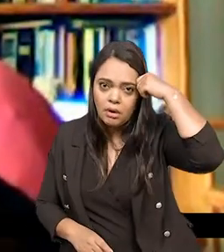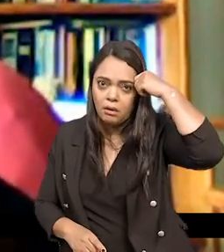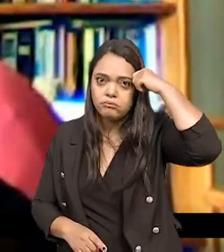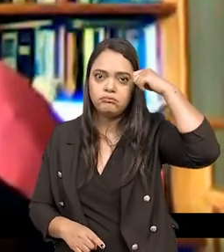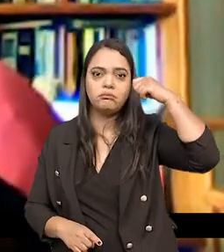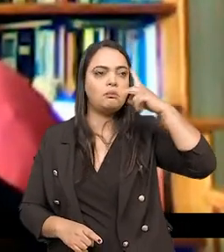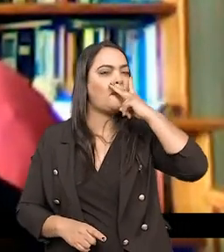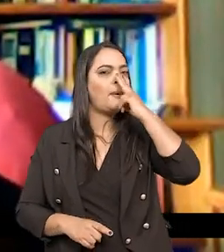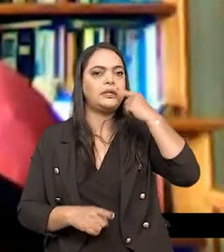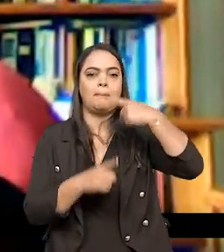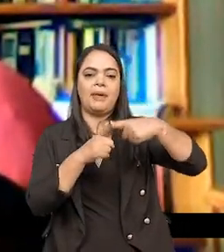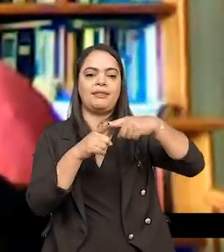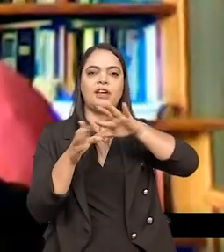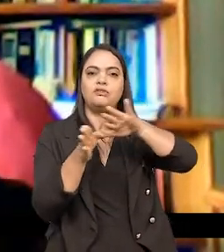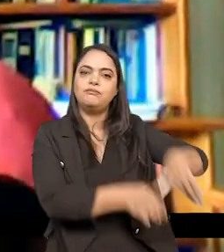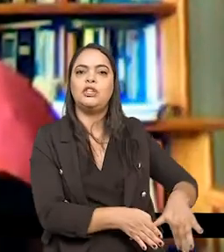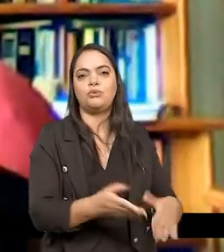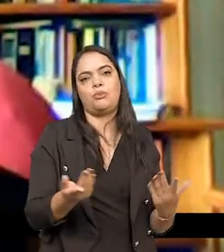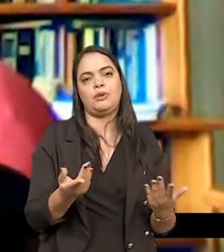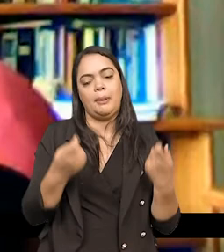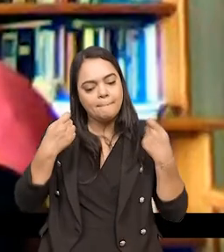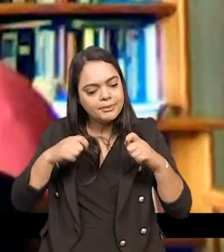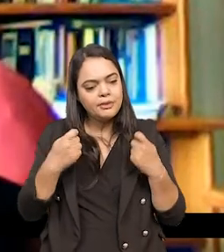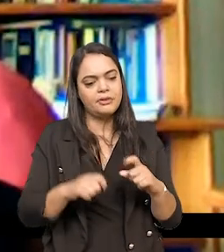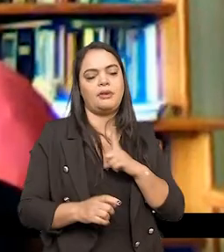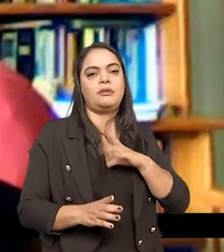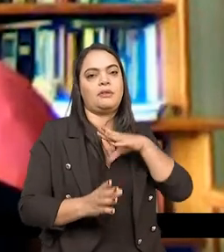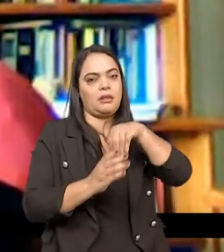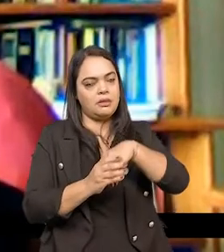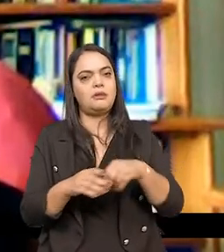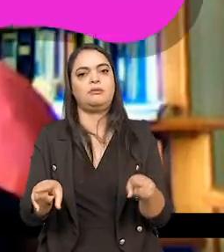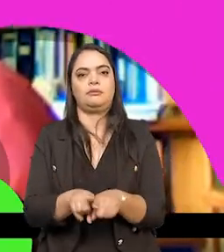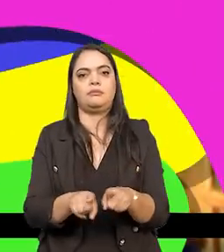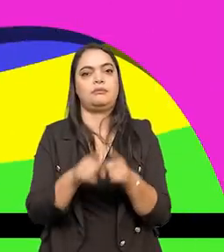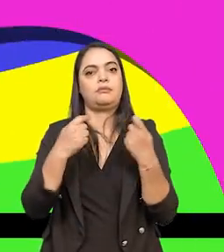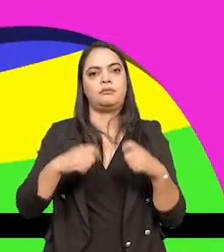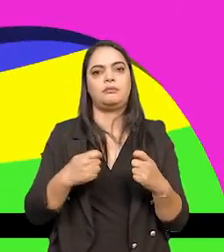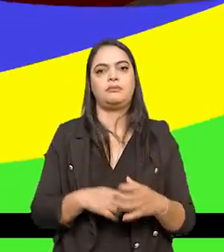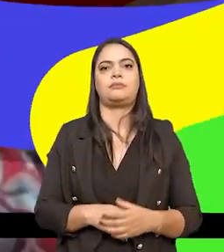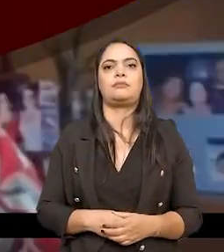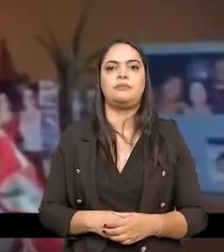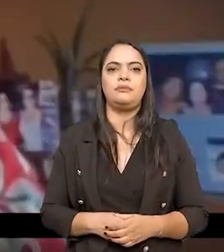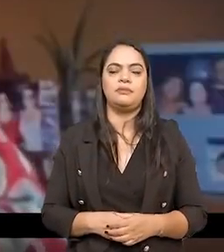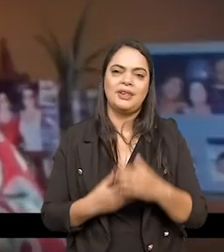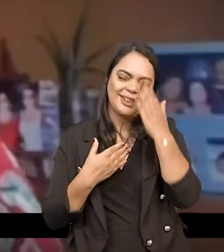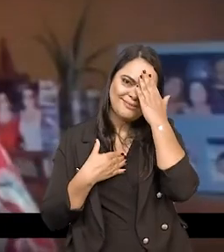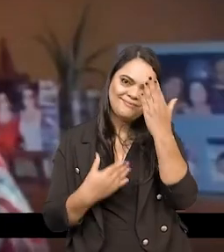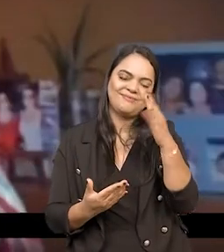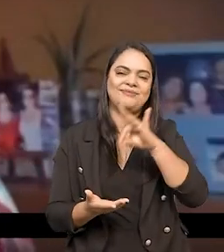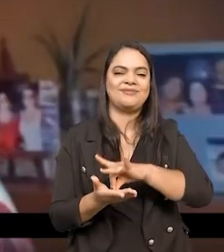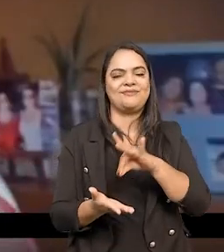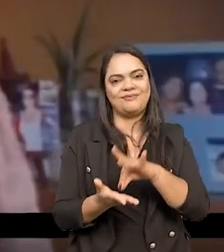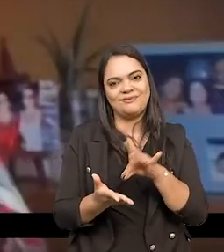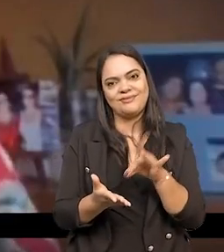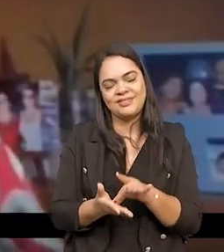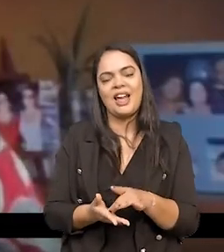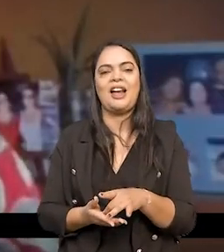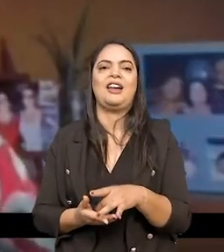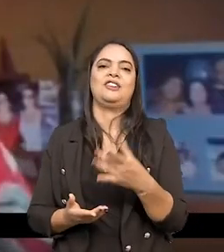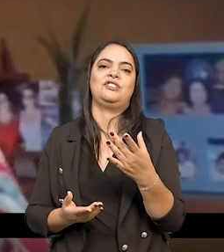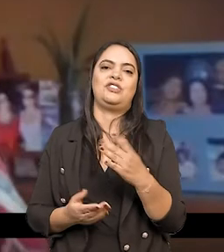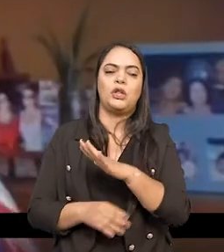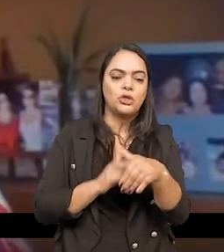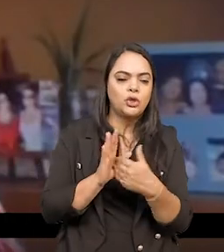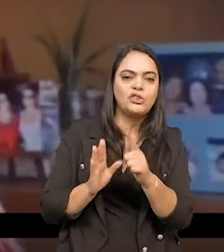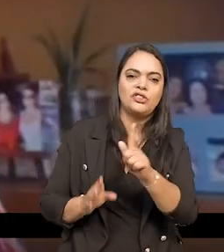tá? Ela precisa entrar nesse campo, ela precisa. Agradeço imensamente, em nome do